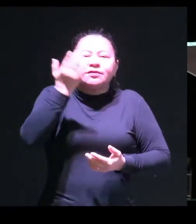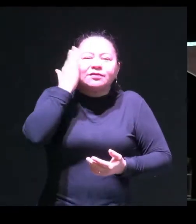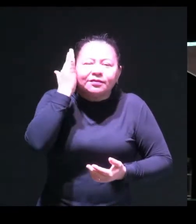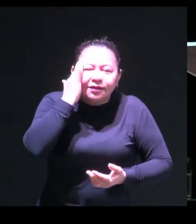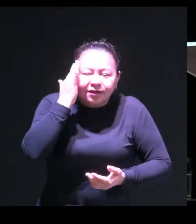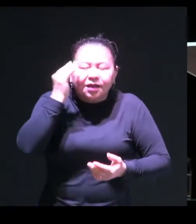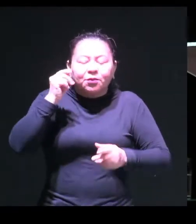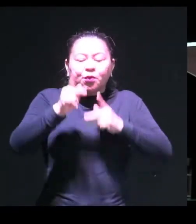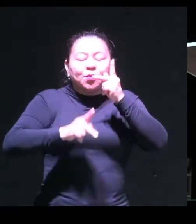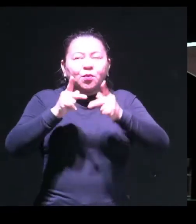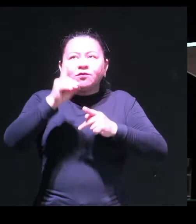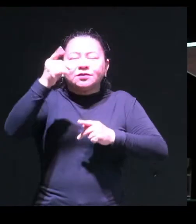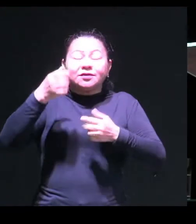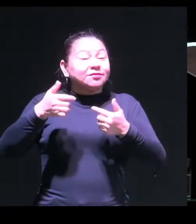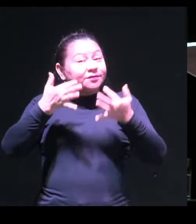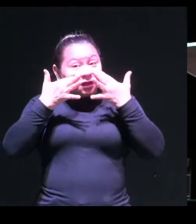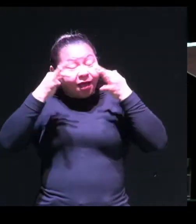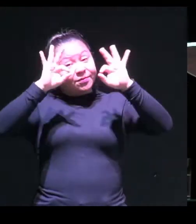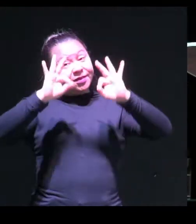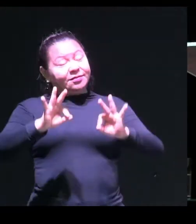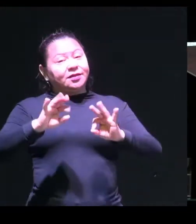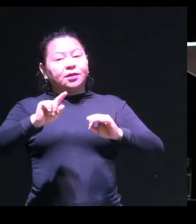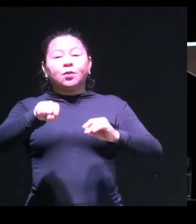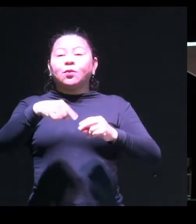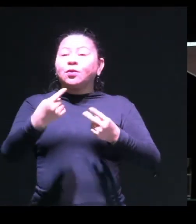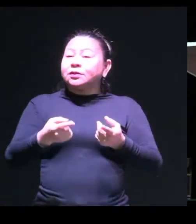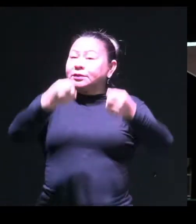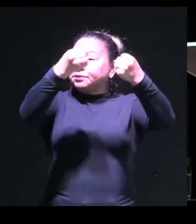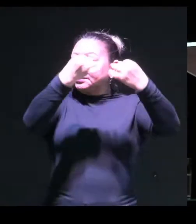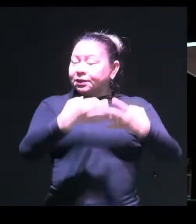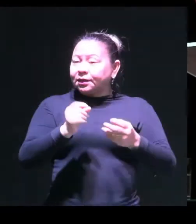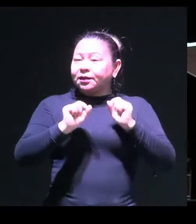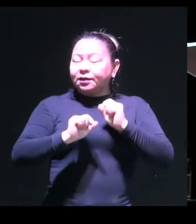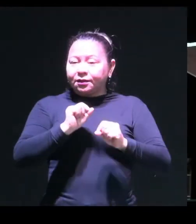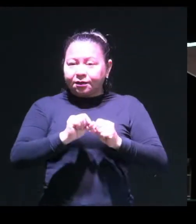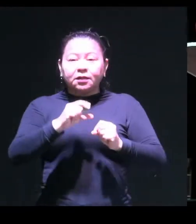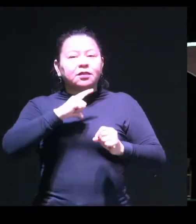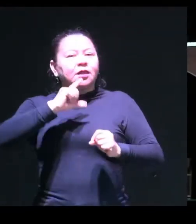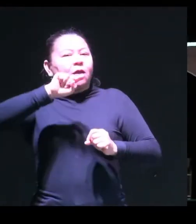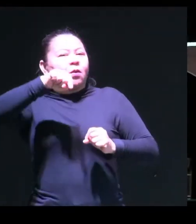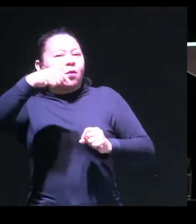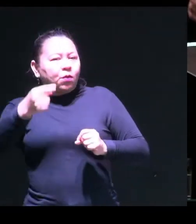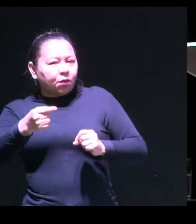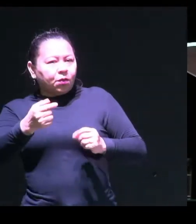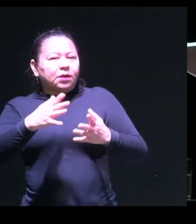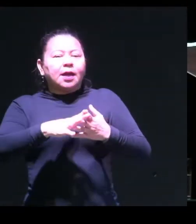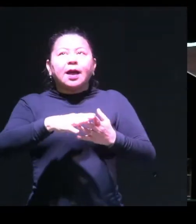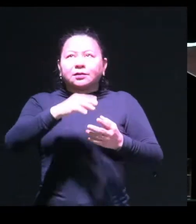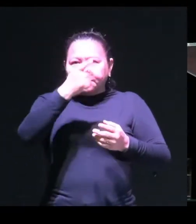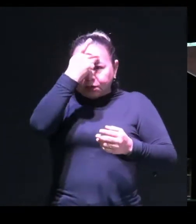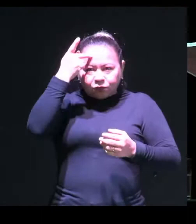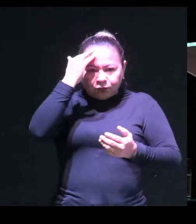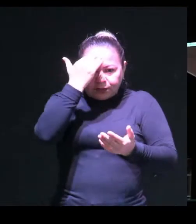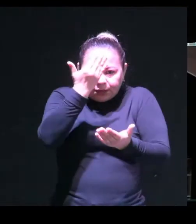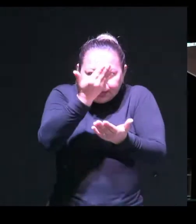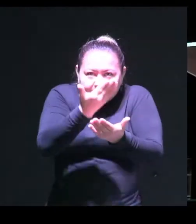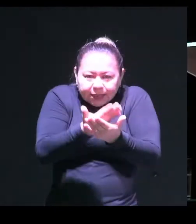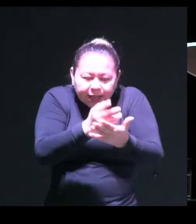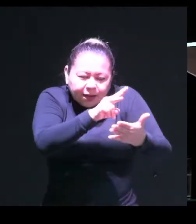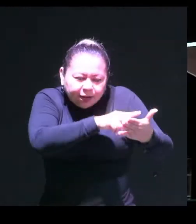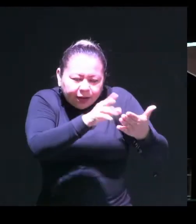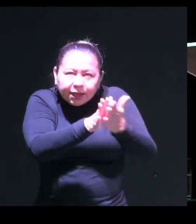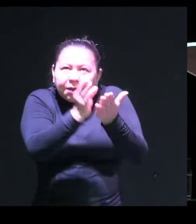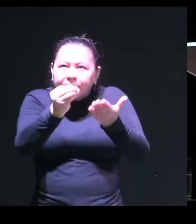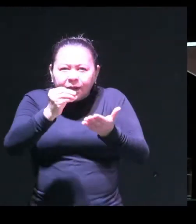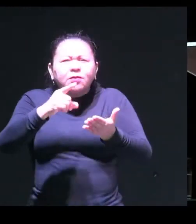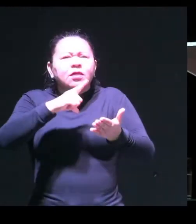somos o povo de Deus ficarmos atentos a isso. Outra coisa que eu quero falar é que a Bíblia diz: quem ouve a minha palavra e crê naquele que me enviou,